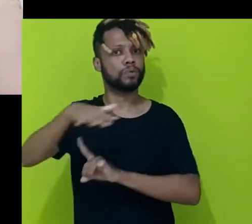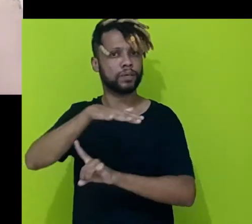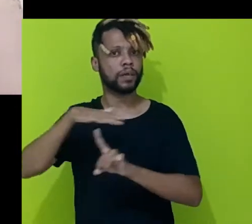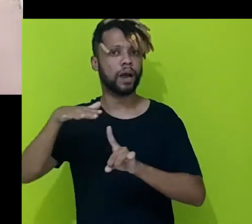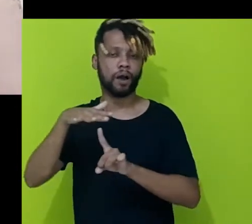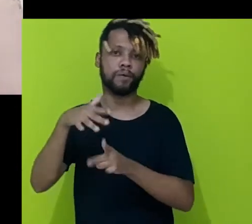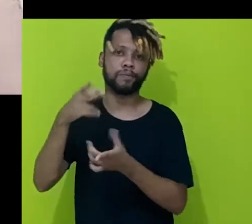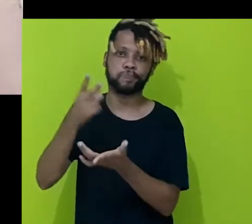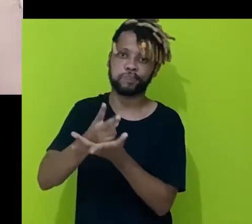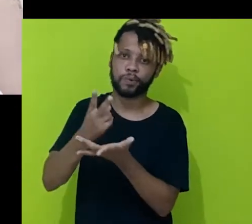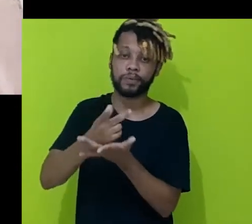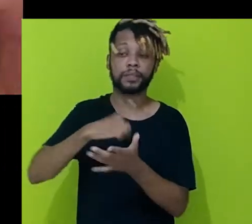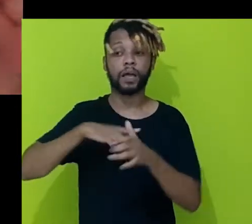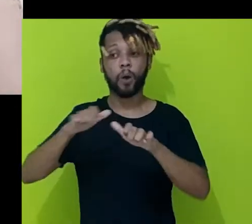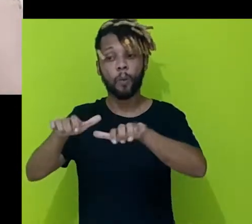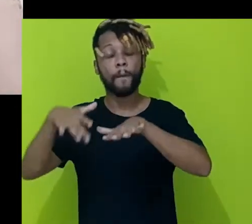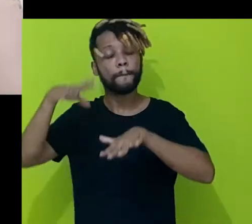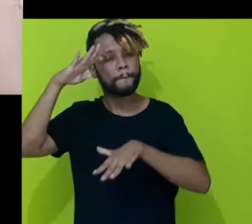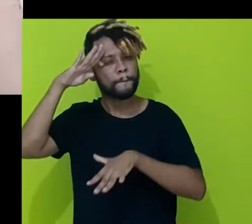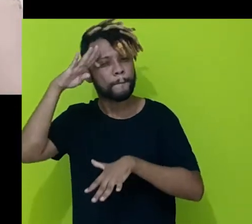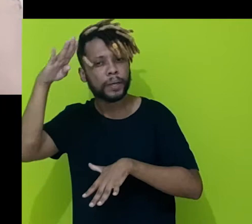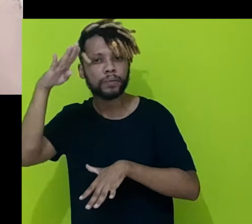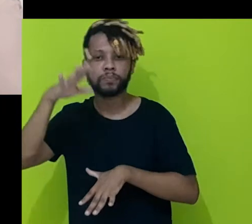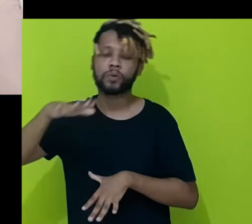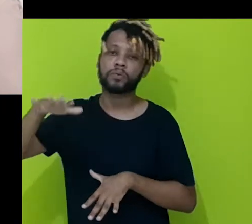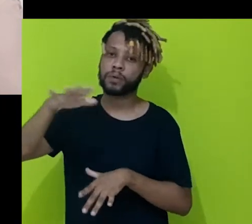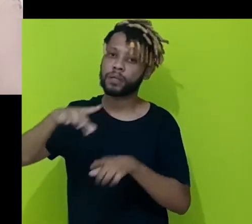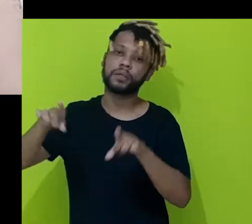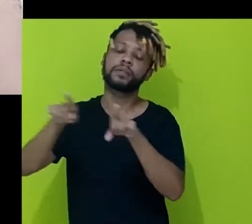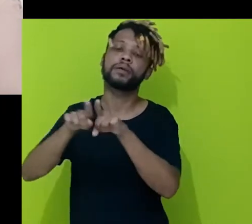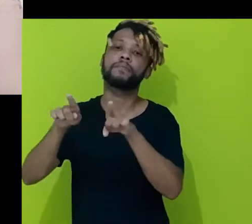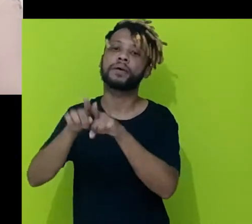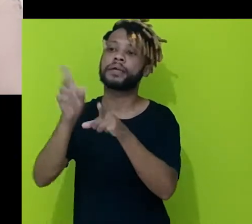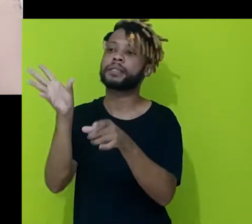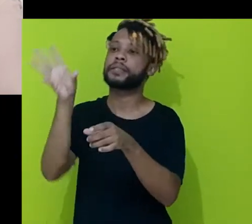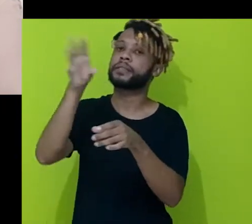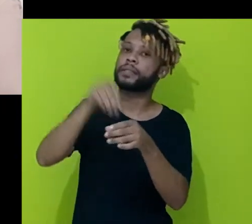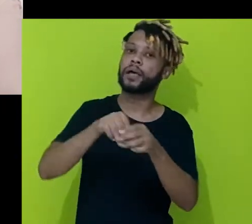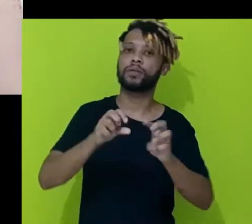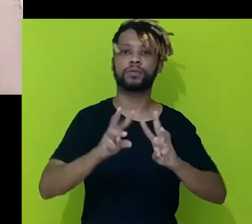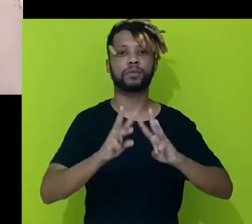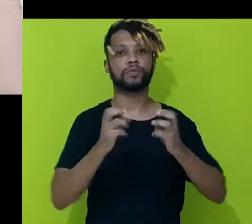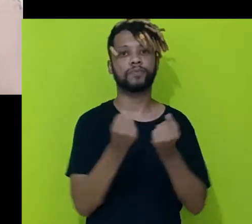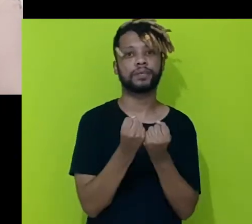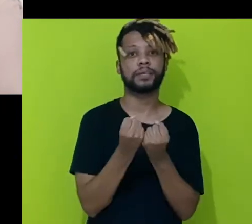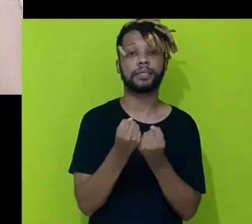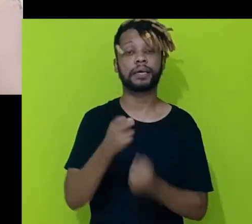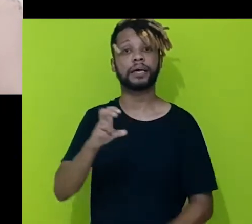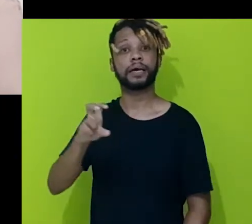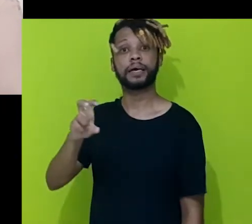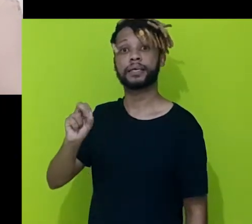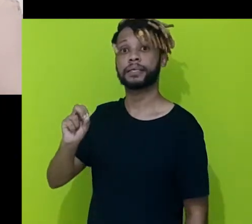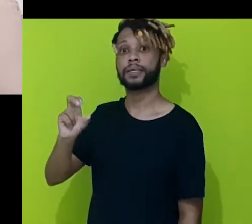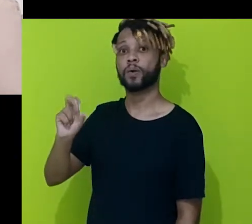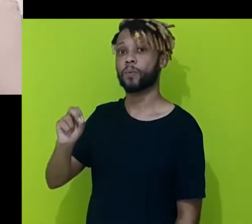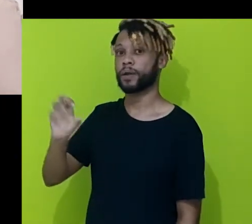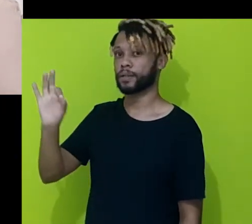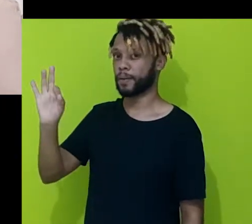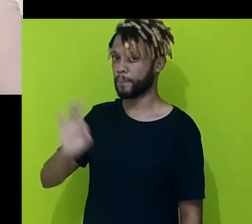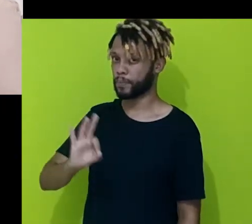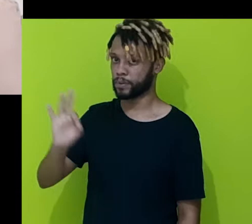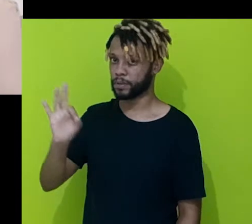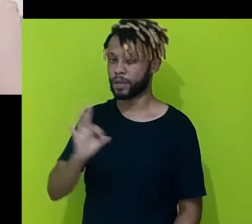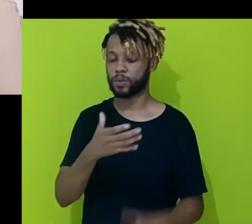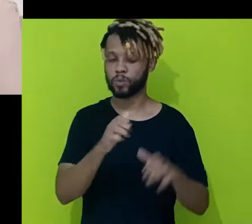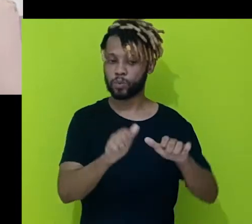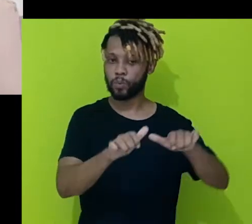público principal também nas oficinas. Pelo menos 50% do público da contrapartida social